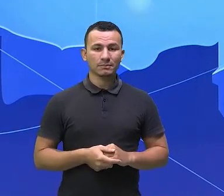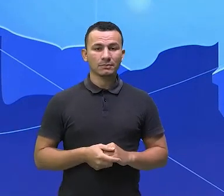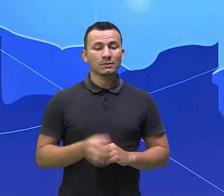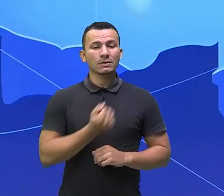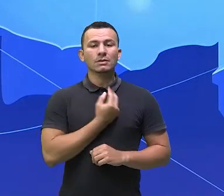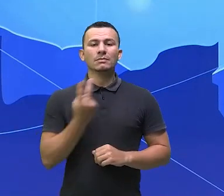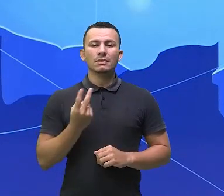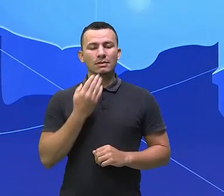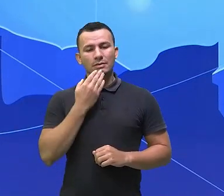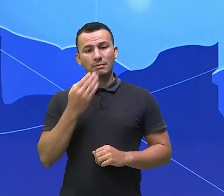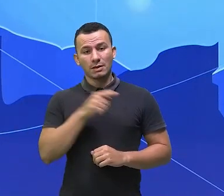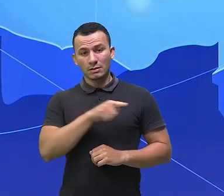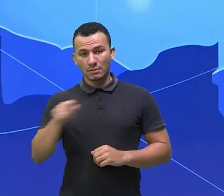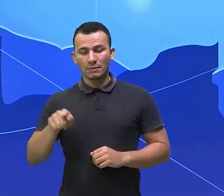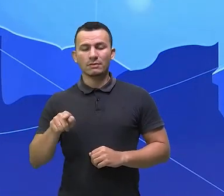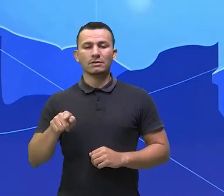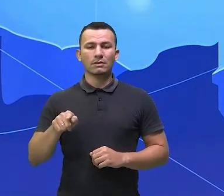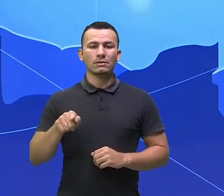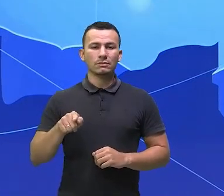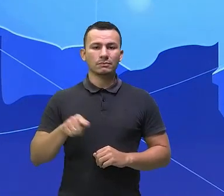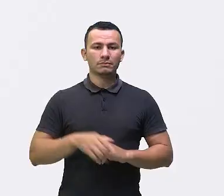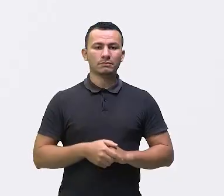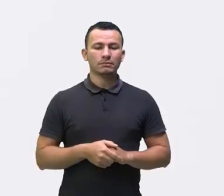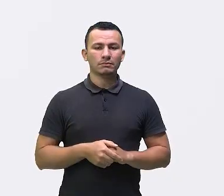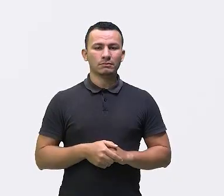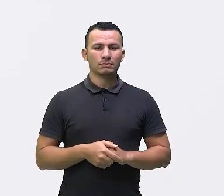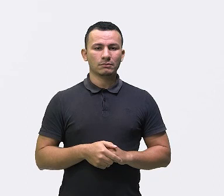para você